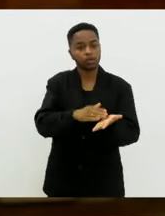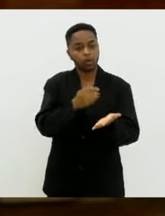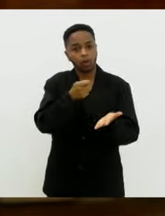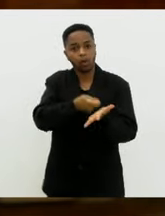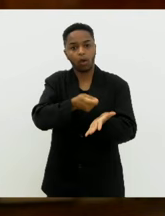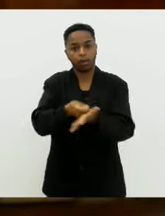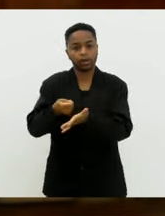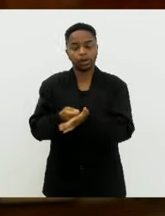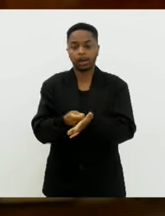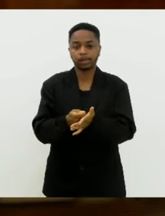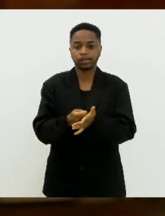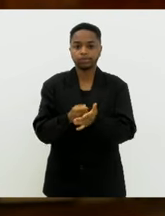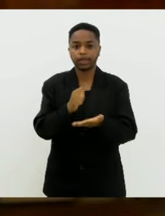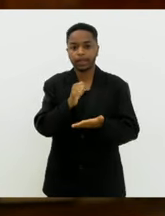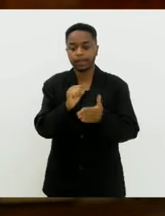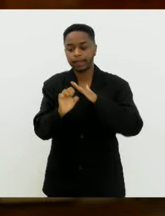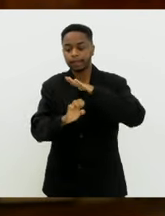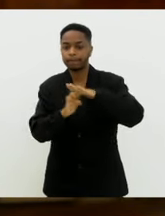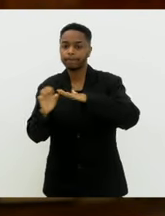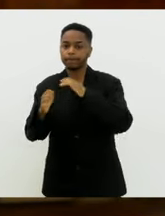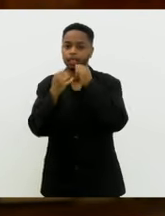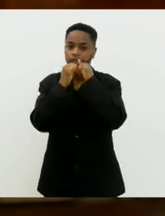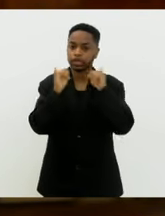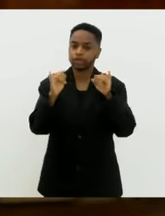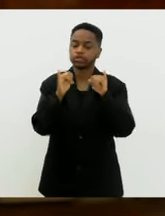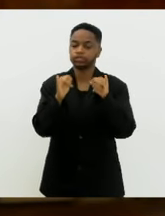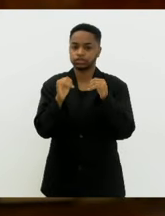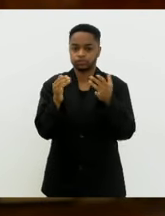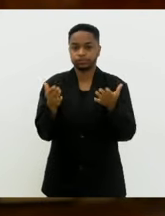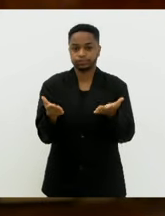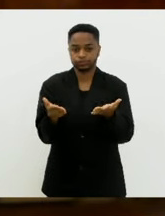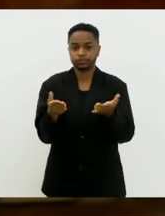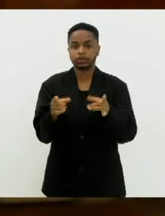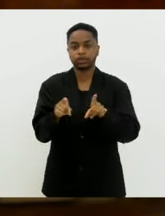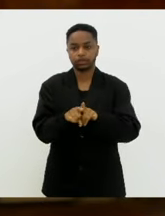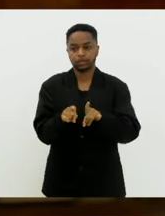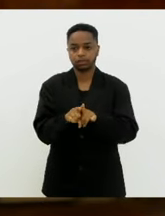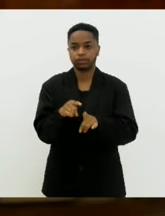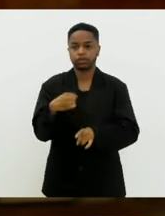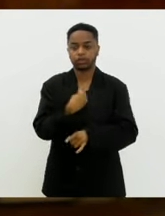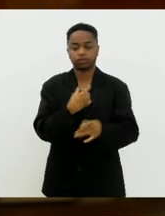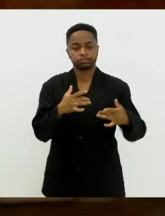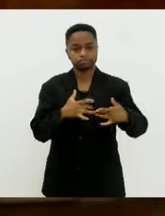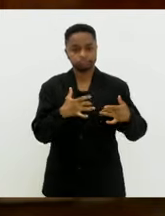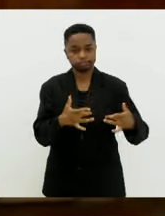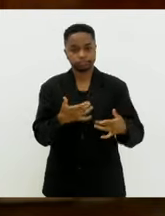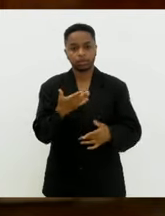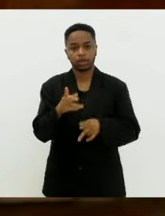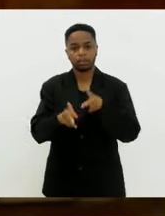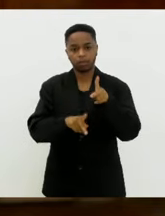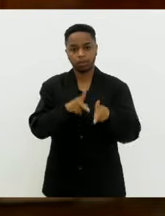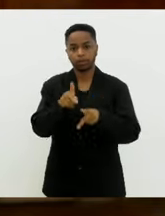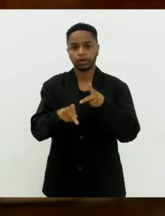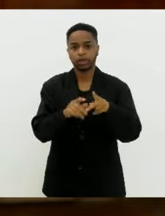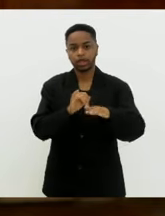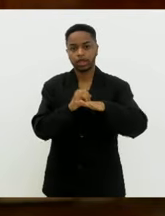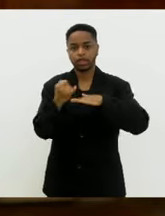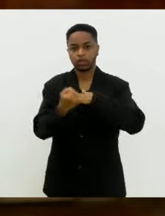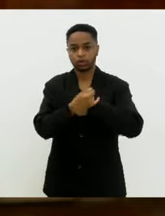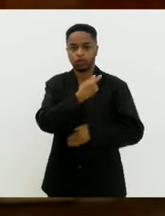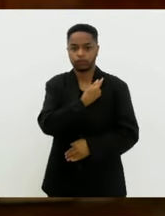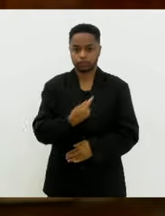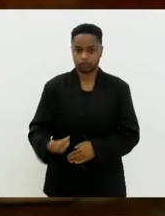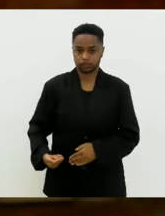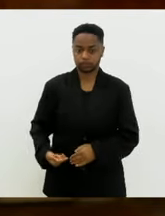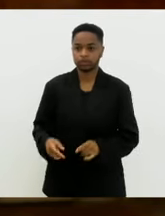essas concessionárias de energia elétrica. Então, fica aqui também a nossa solidariedade à população da Ilha do Governador.